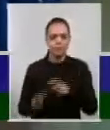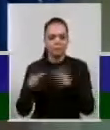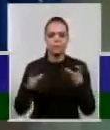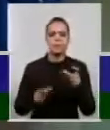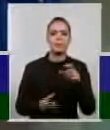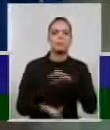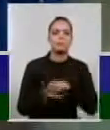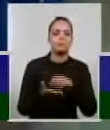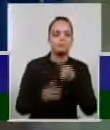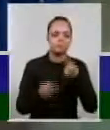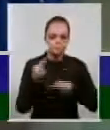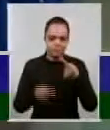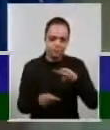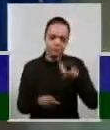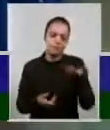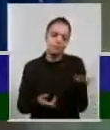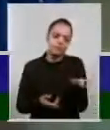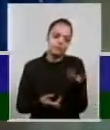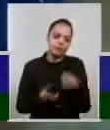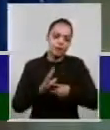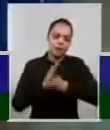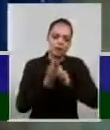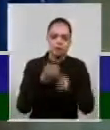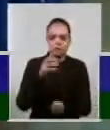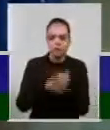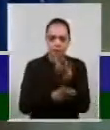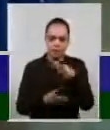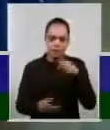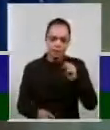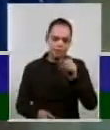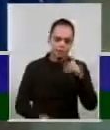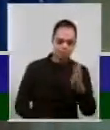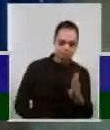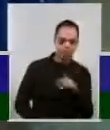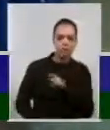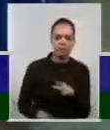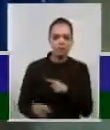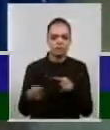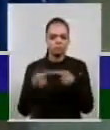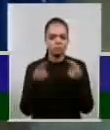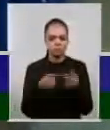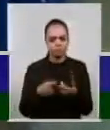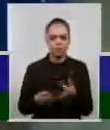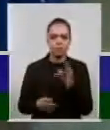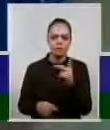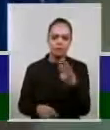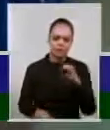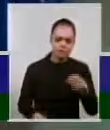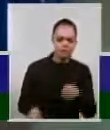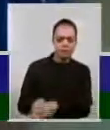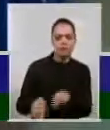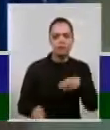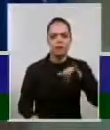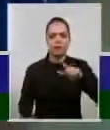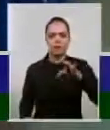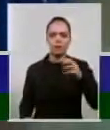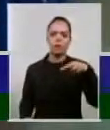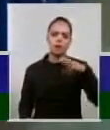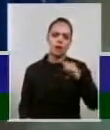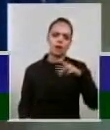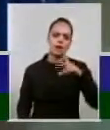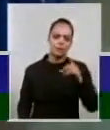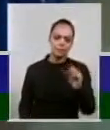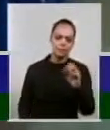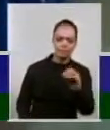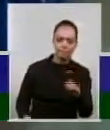Ocidente naquela época, antes de se fundar o PSDB. Ele tem essa dissidência aqui com o Nilton Cardoso e o Fernando Henrique. É um companheiro de primeira hora